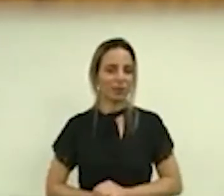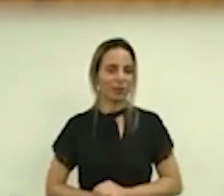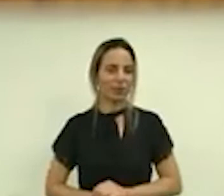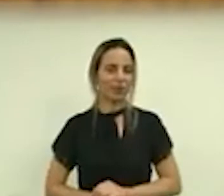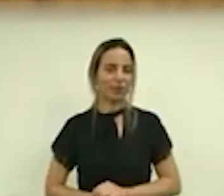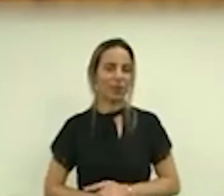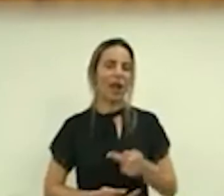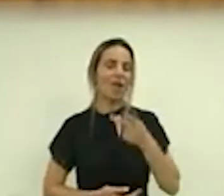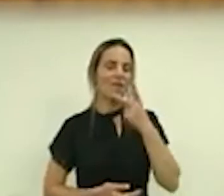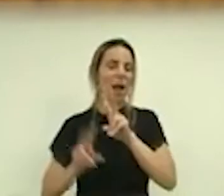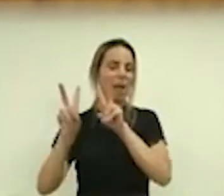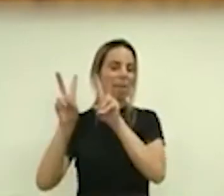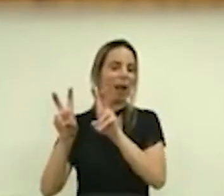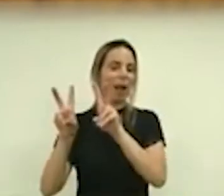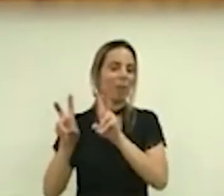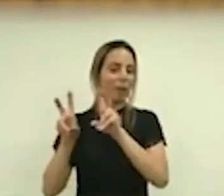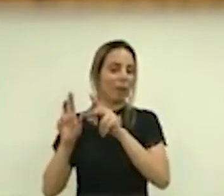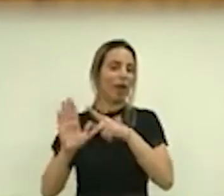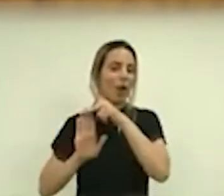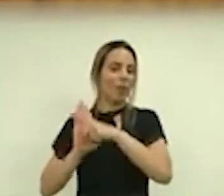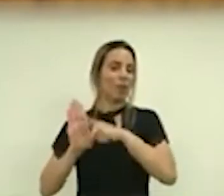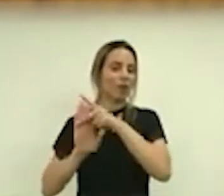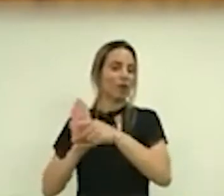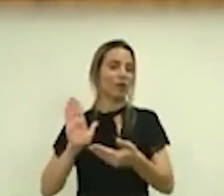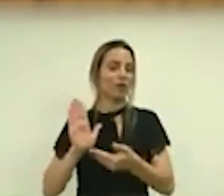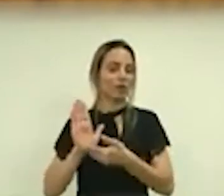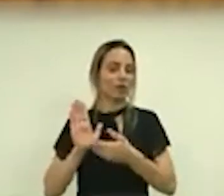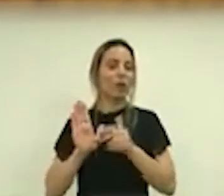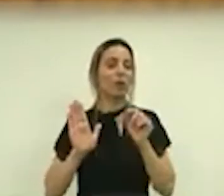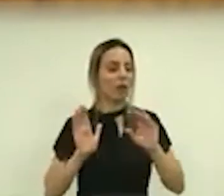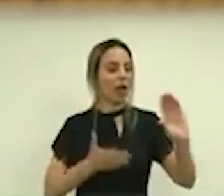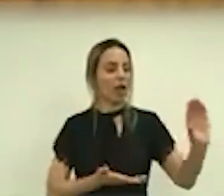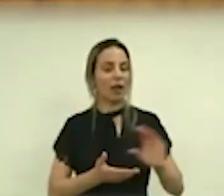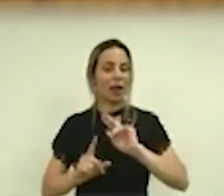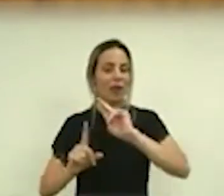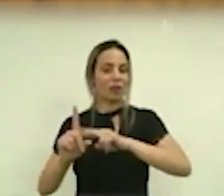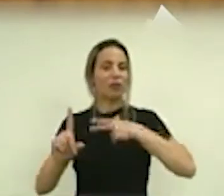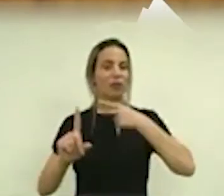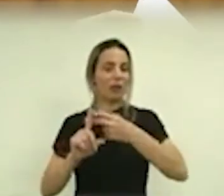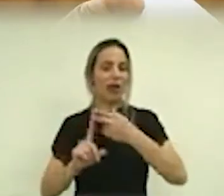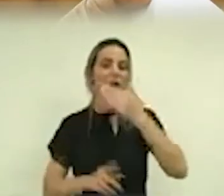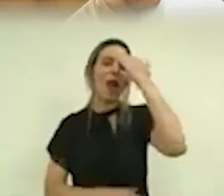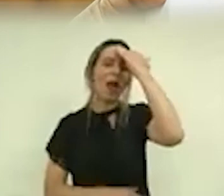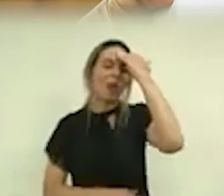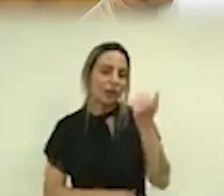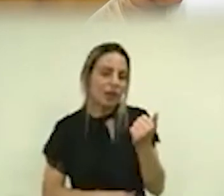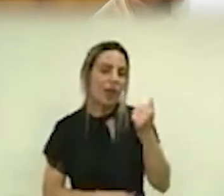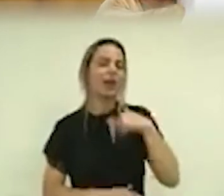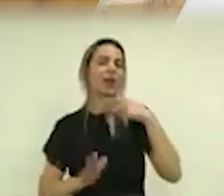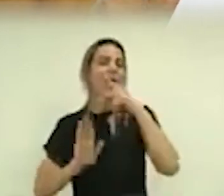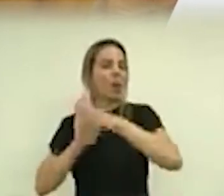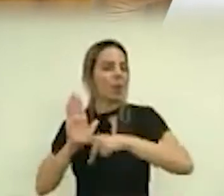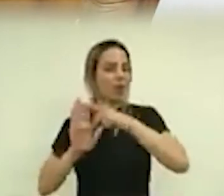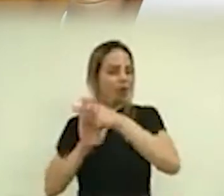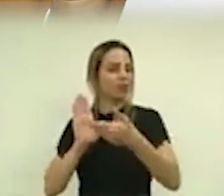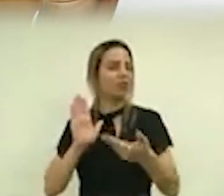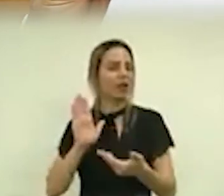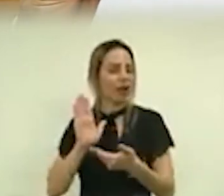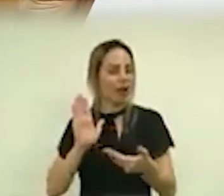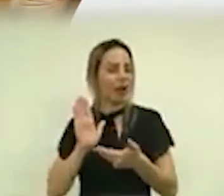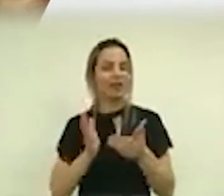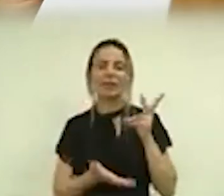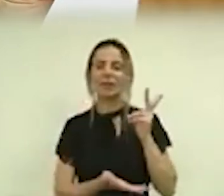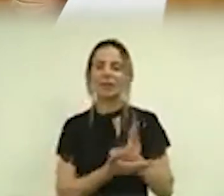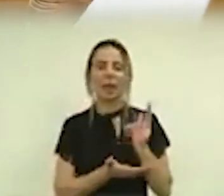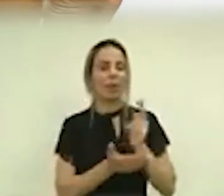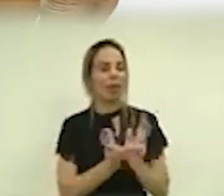De falar algumas questões em relação a esse projeto do crédito adicional. Eu sei que é um projeto que